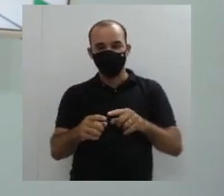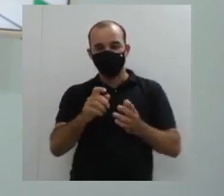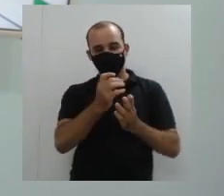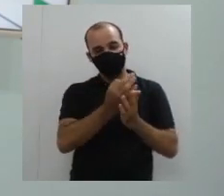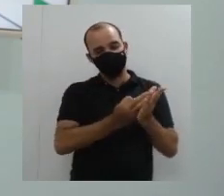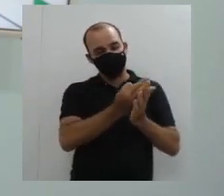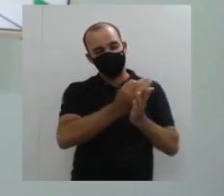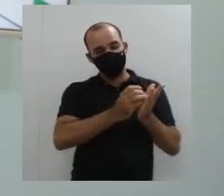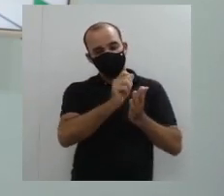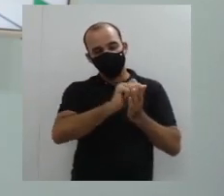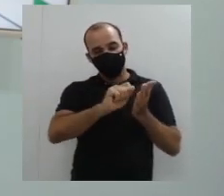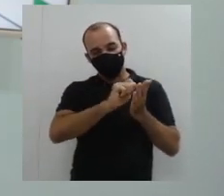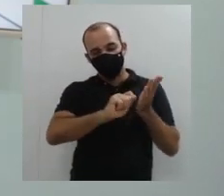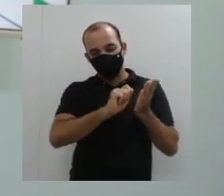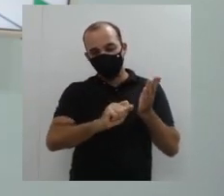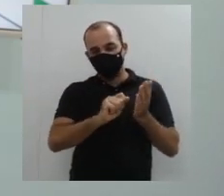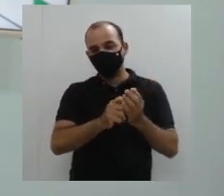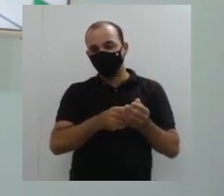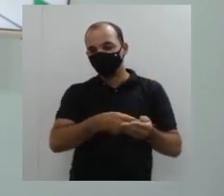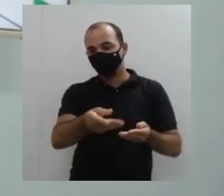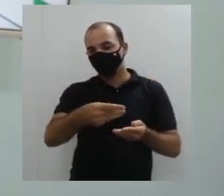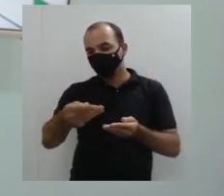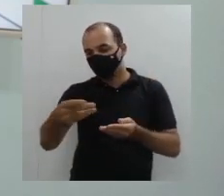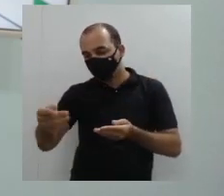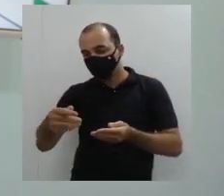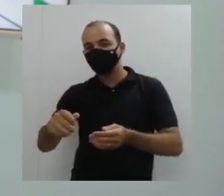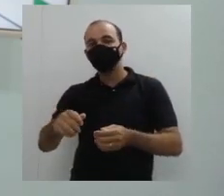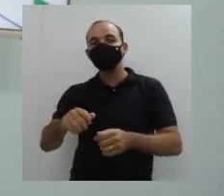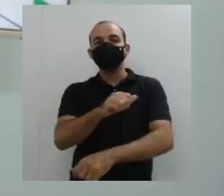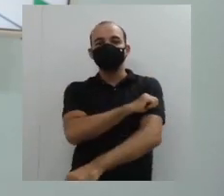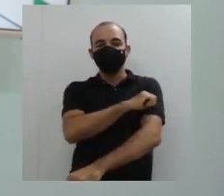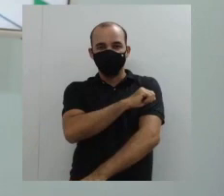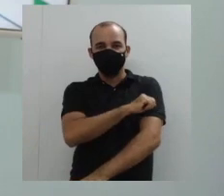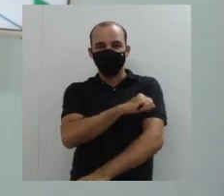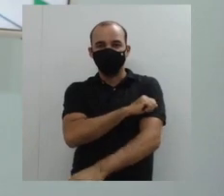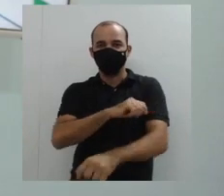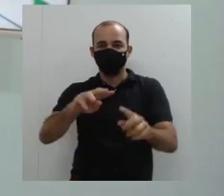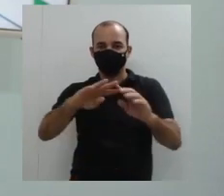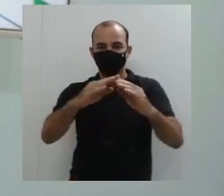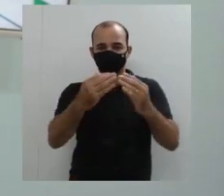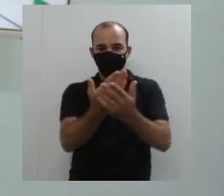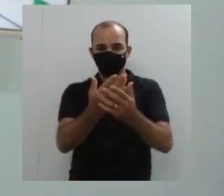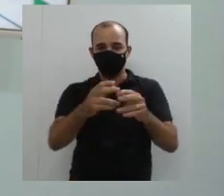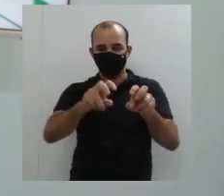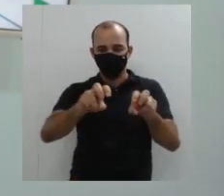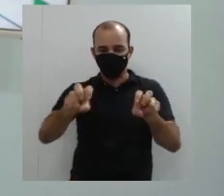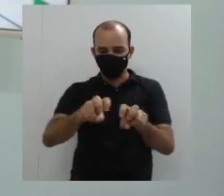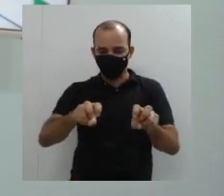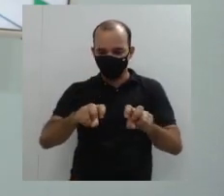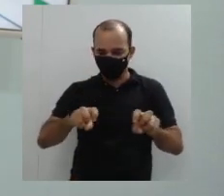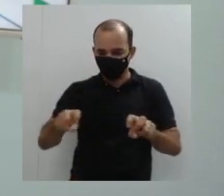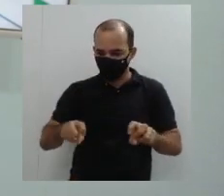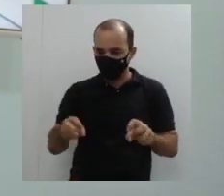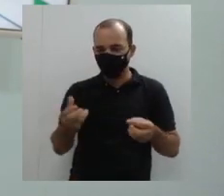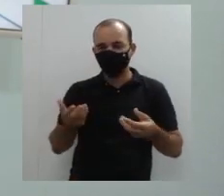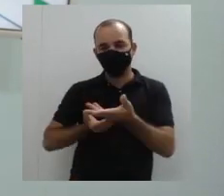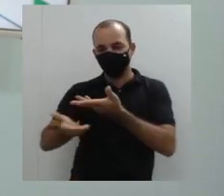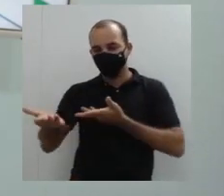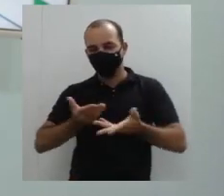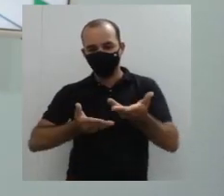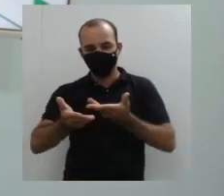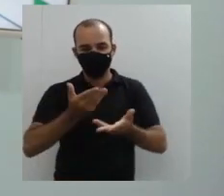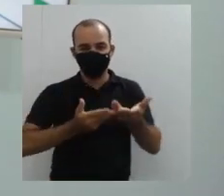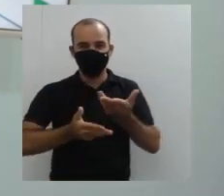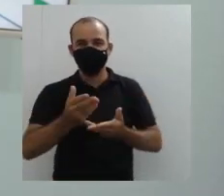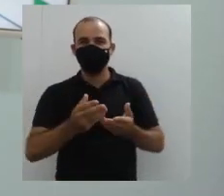Que tal fazer um jornalzinho, mais uma vez repito, certo? Em sua escola, mostrando informações do